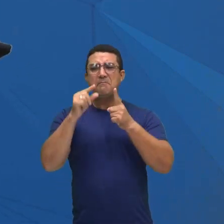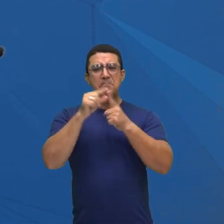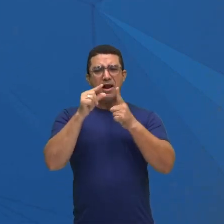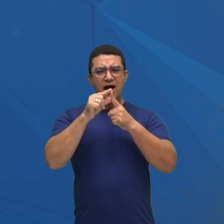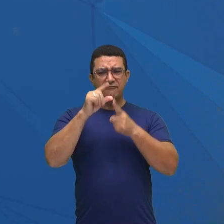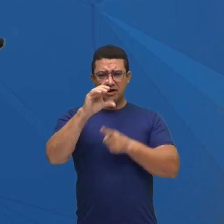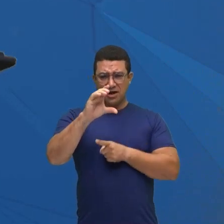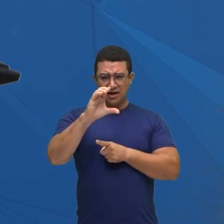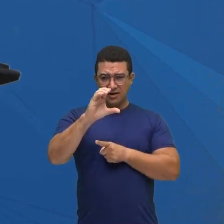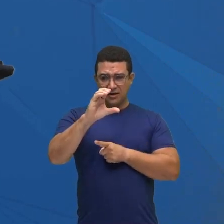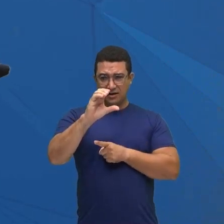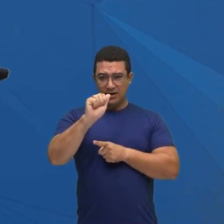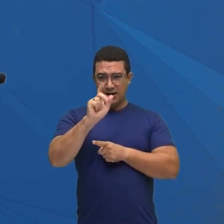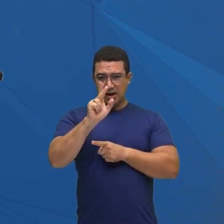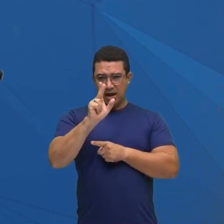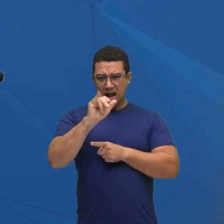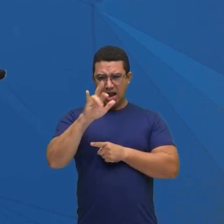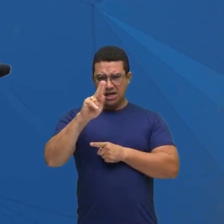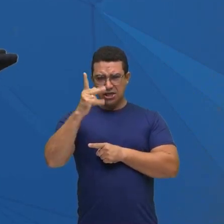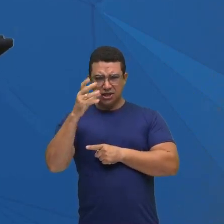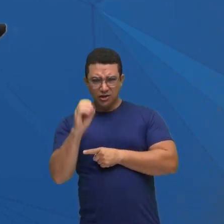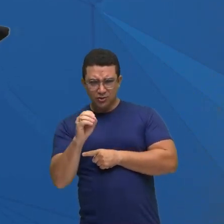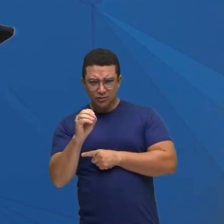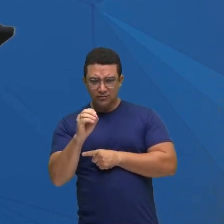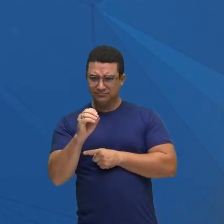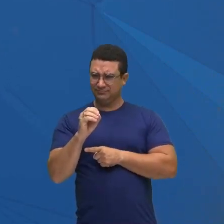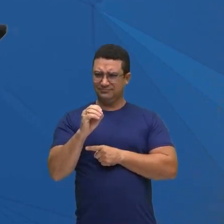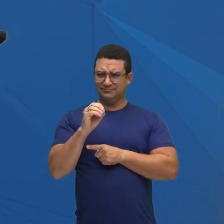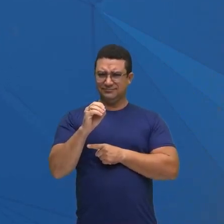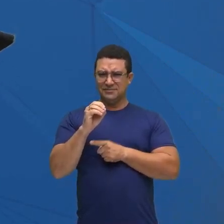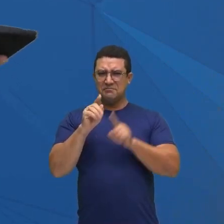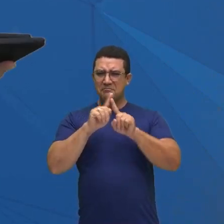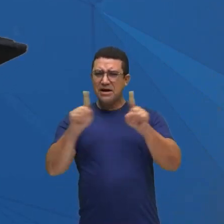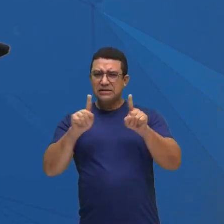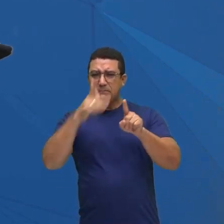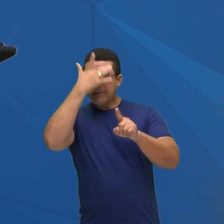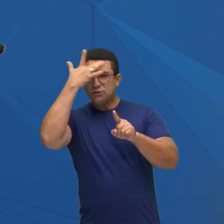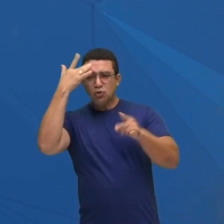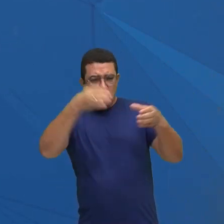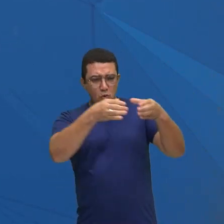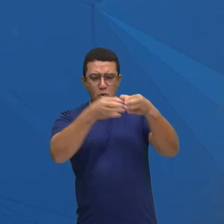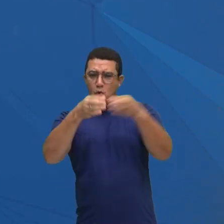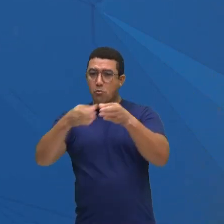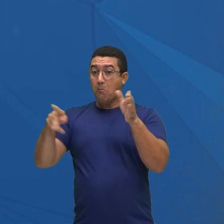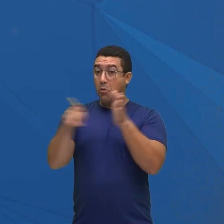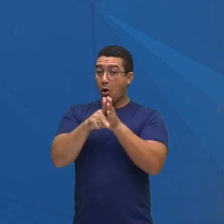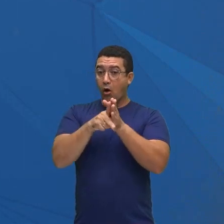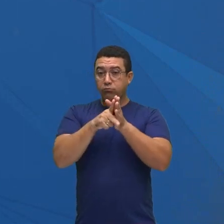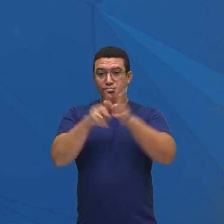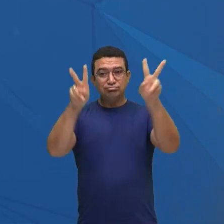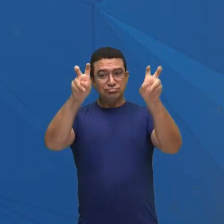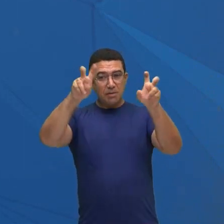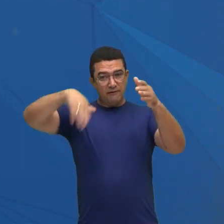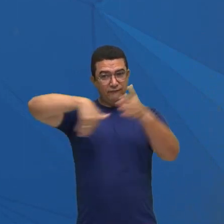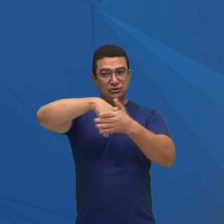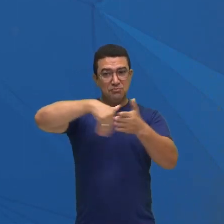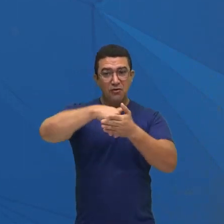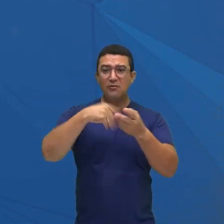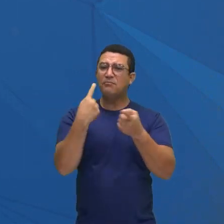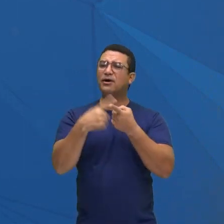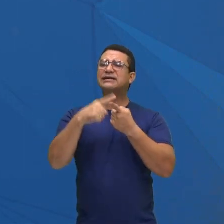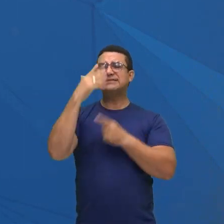deu um carrinho, pode ficar estranho, né, se a gente estiver conversando com uma pessoa que não entenda que está ali no contexto de futebol, porque o carrinho ali